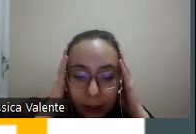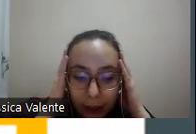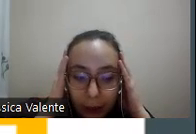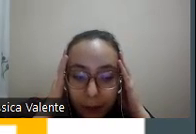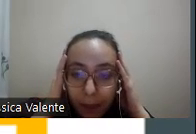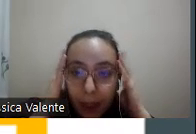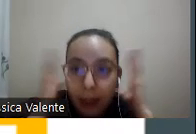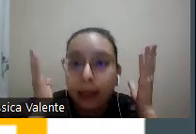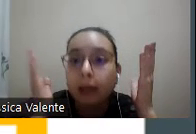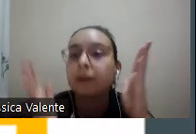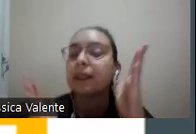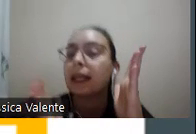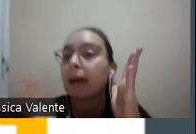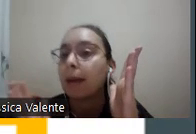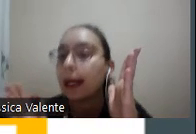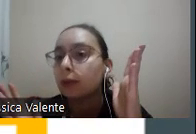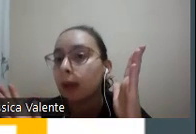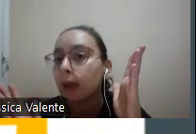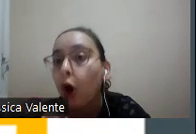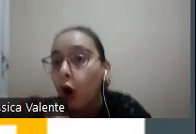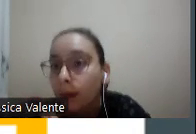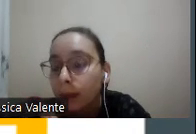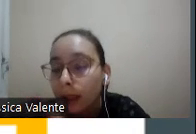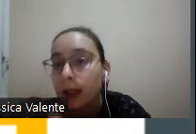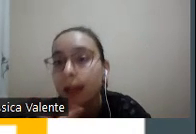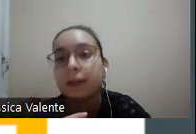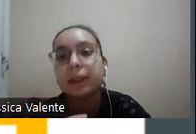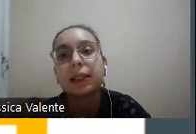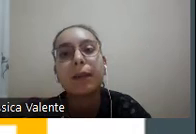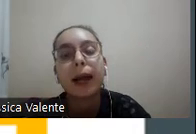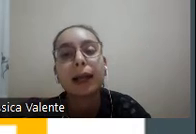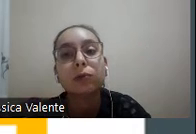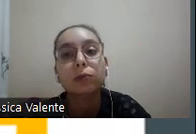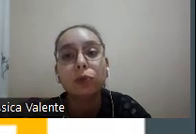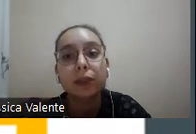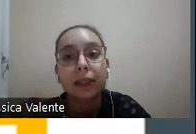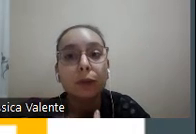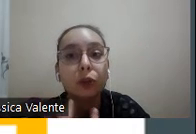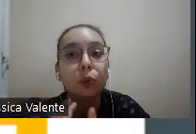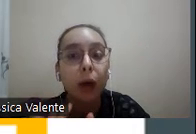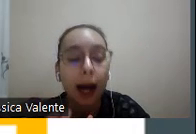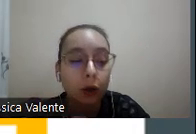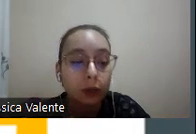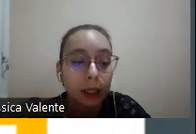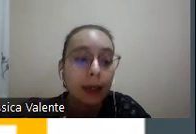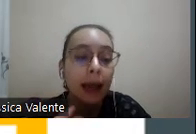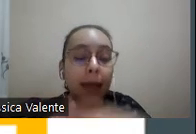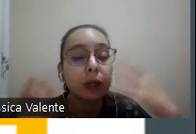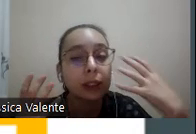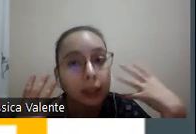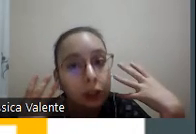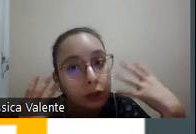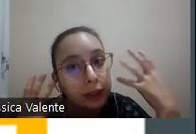nossa audição. Então, se você trabalha numa obra, se você trabalha com música muito alta,